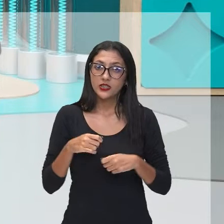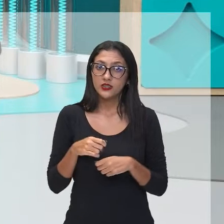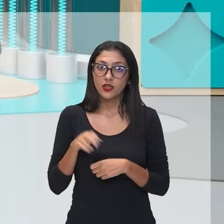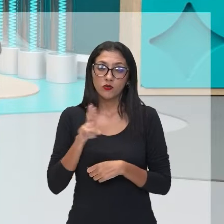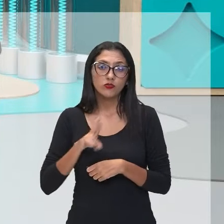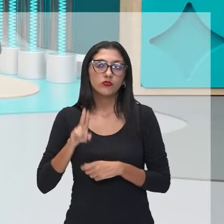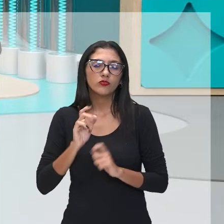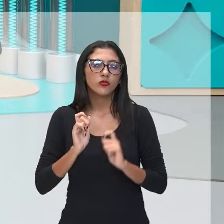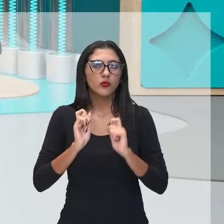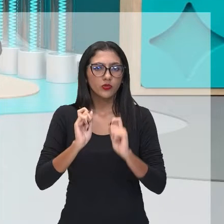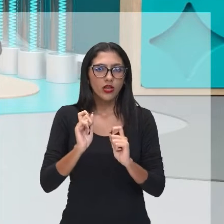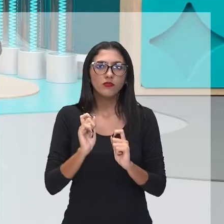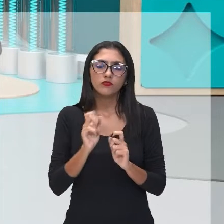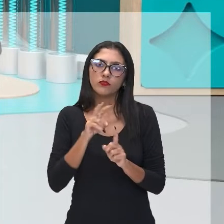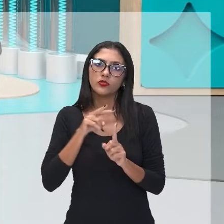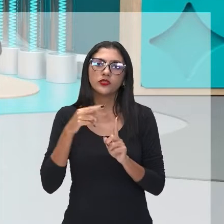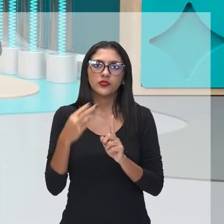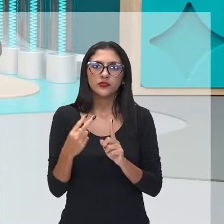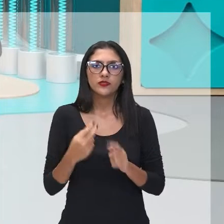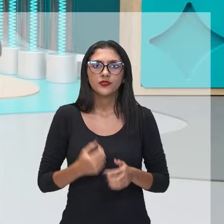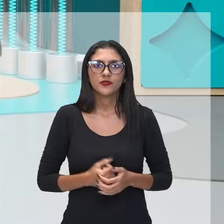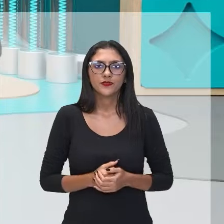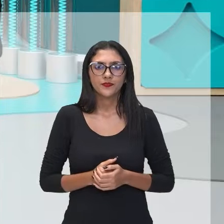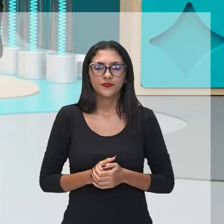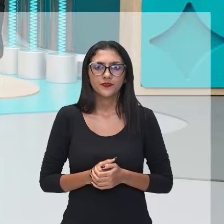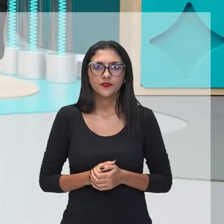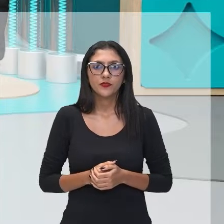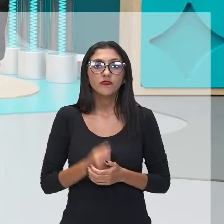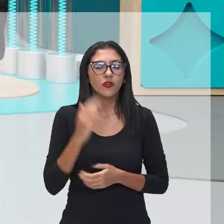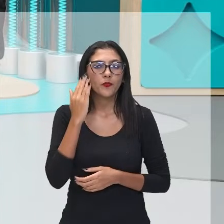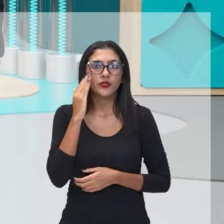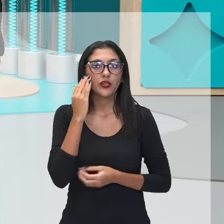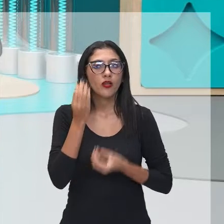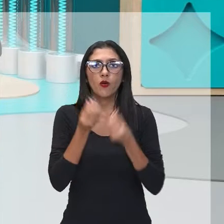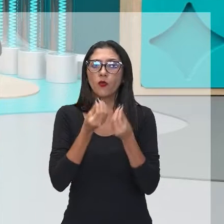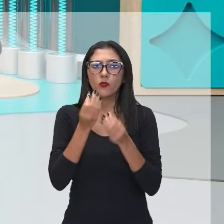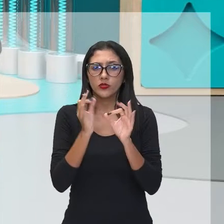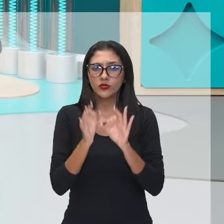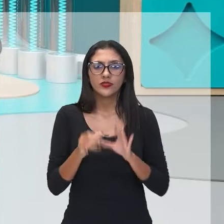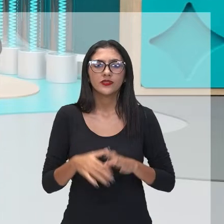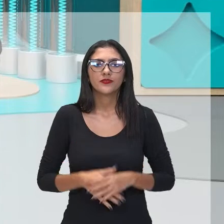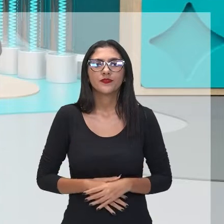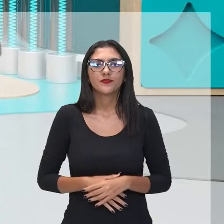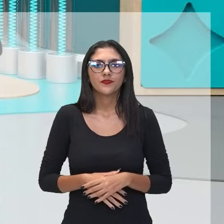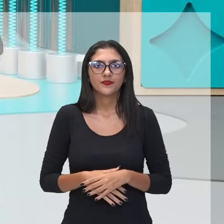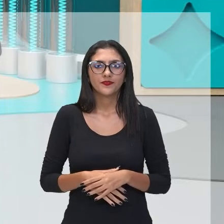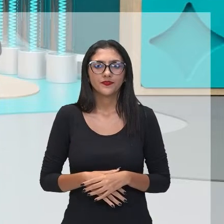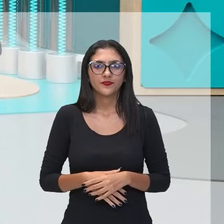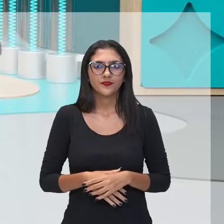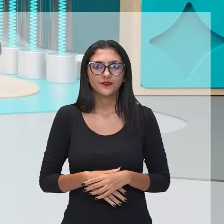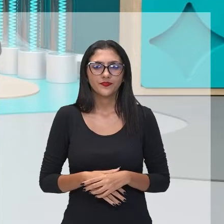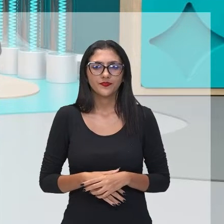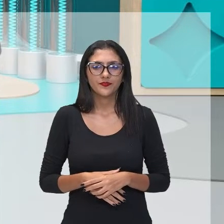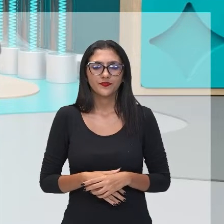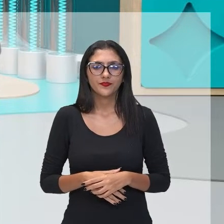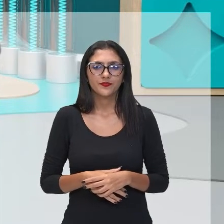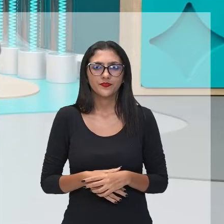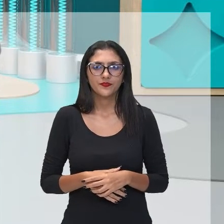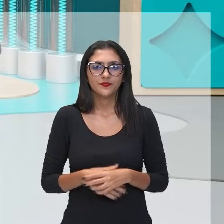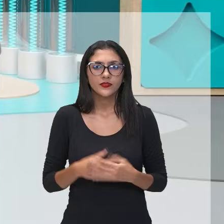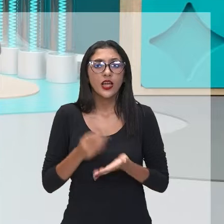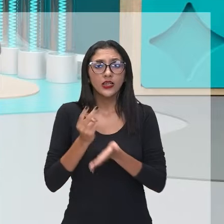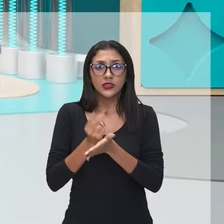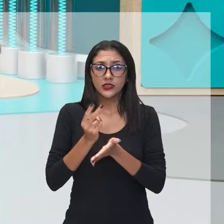um ponto de vista. Vamos compreender esse passo a passo? Colocando aí para vocês. Olha só, toda vez que nós nos deparamos